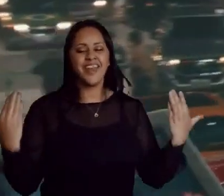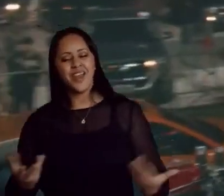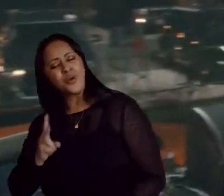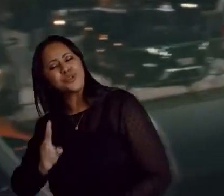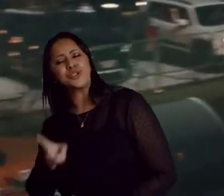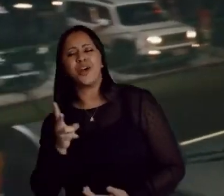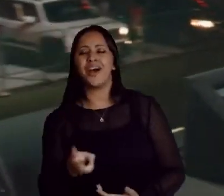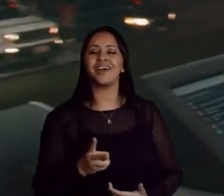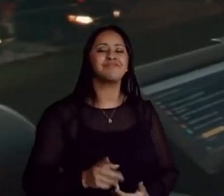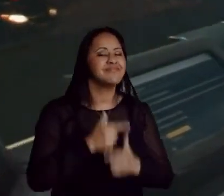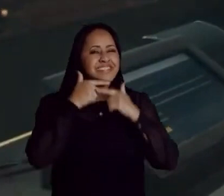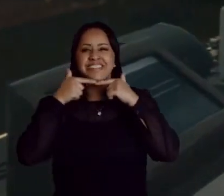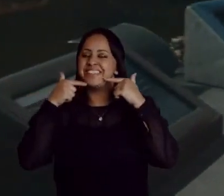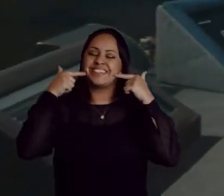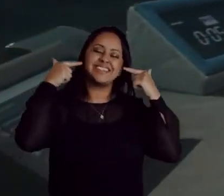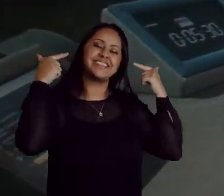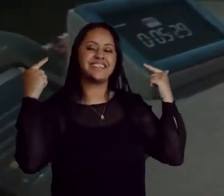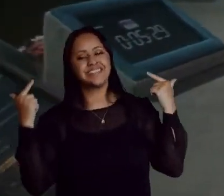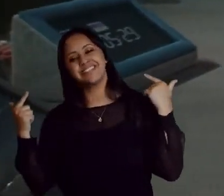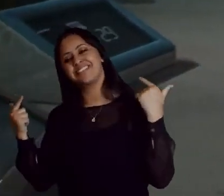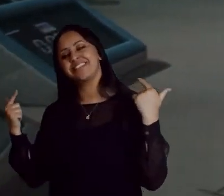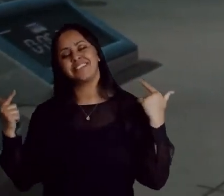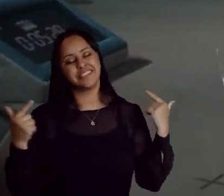alegrarei, todavia eu me alegrarei.